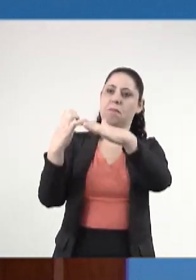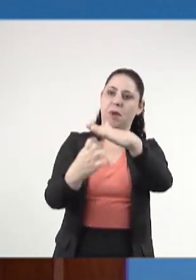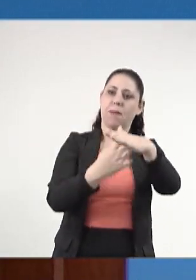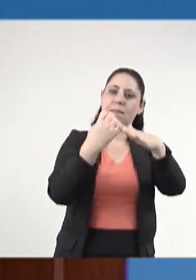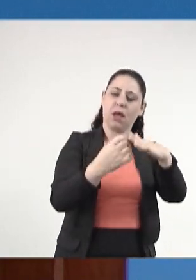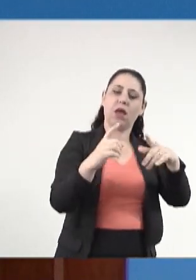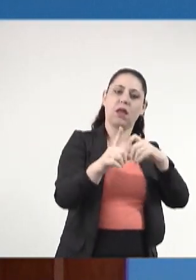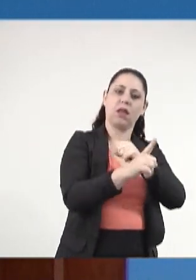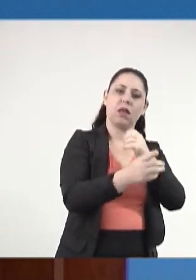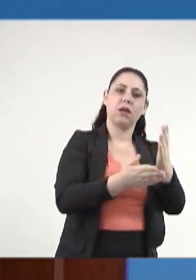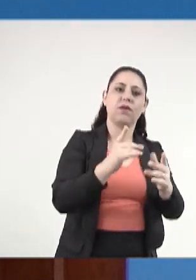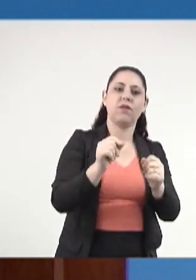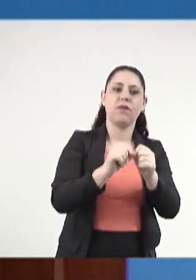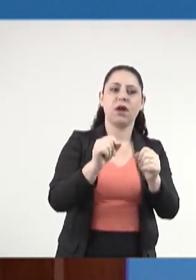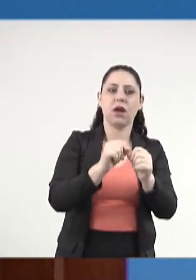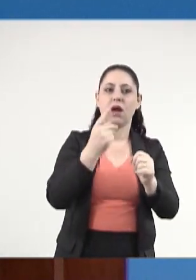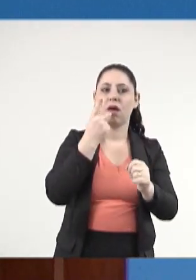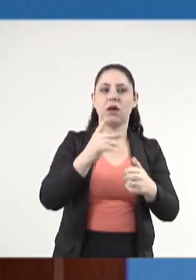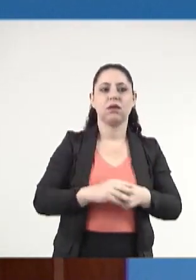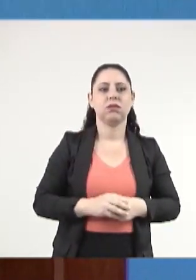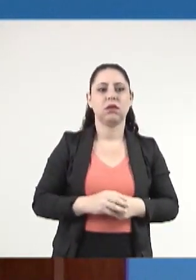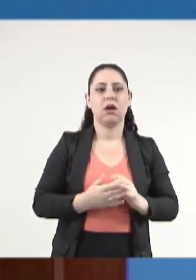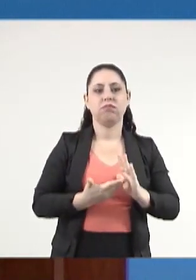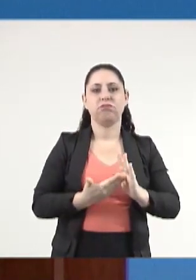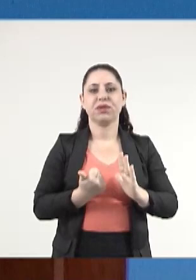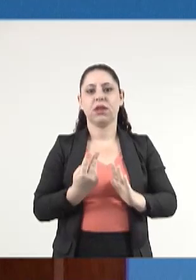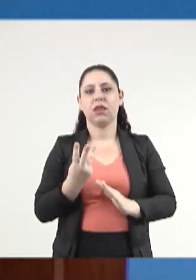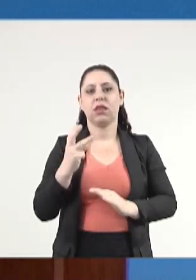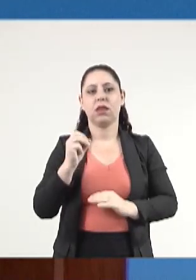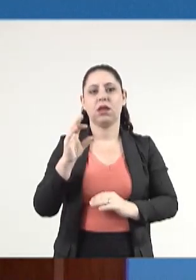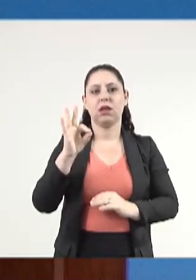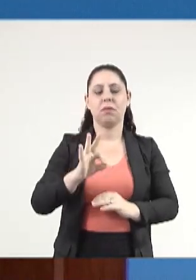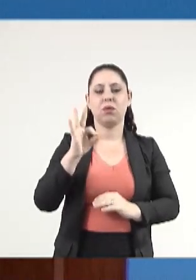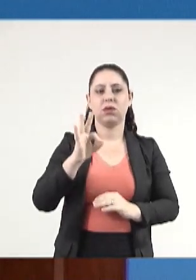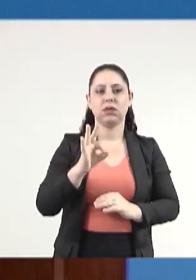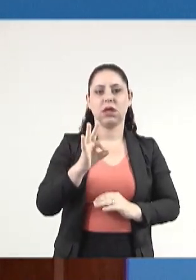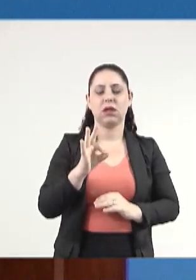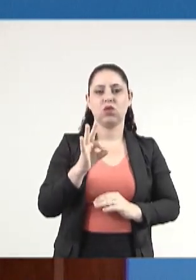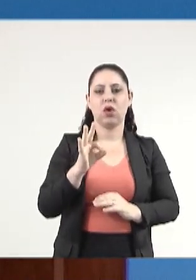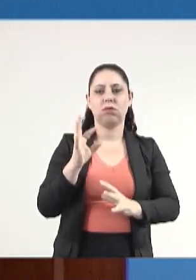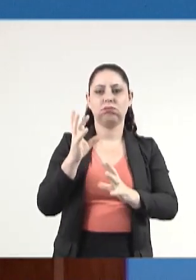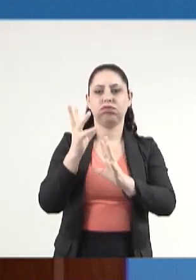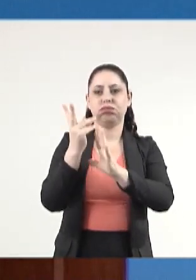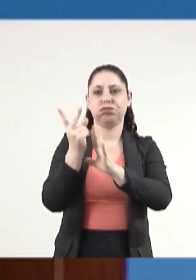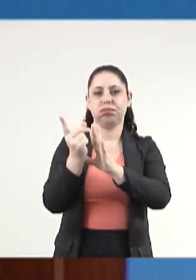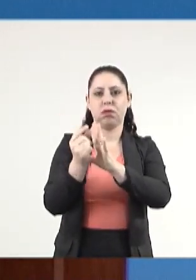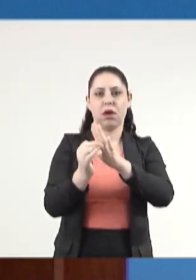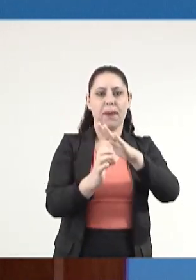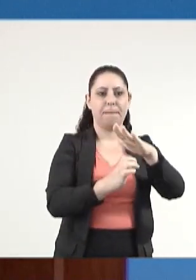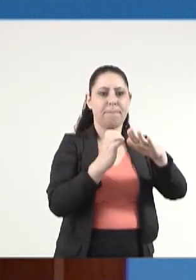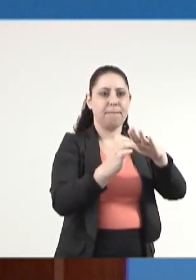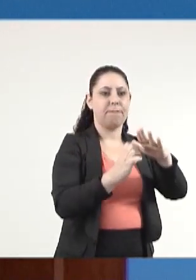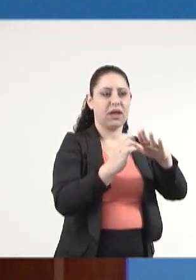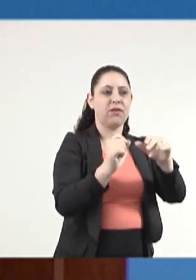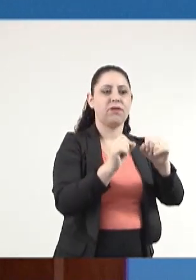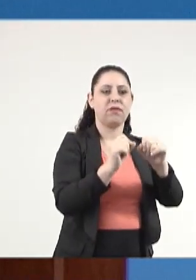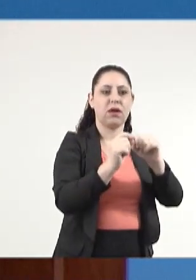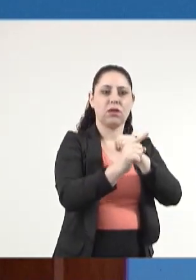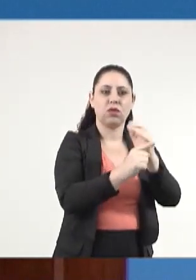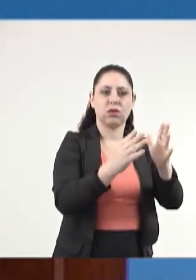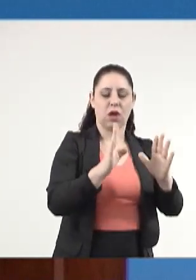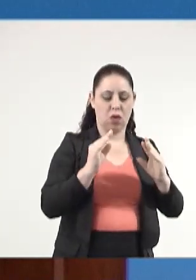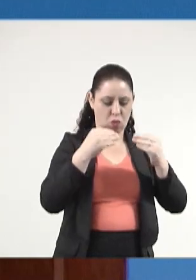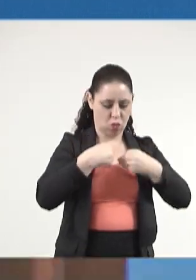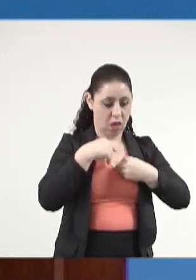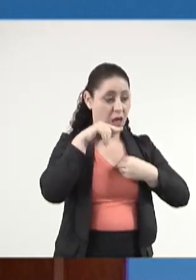serviço e disse que ia tirar 30% do faturamento das empresas que prestam serviço aos autistas,